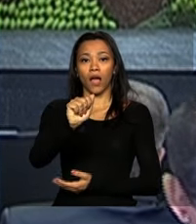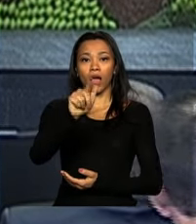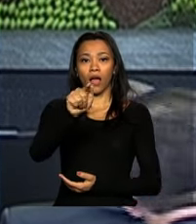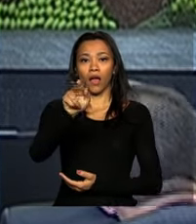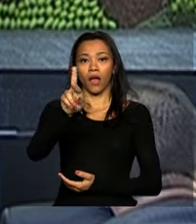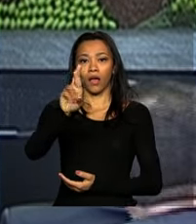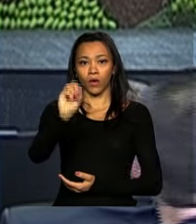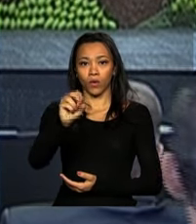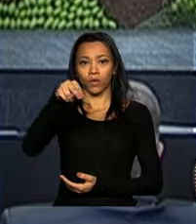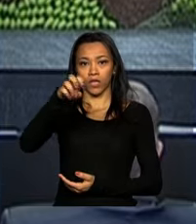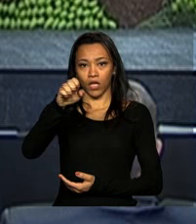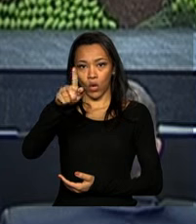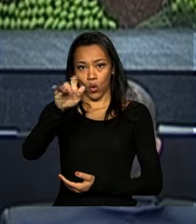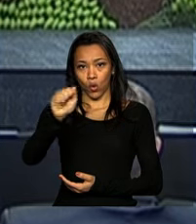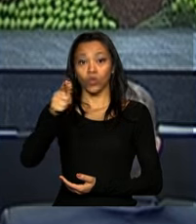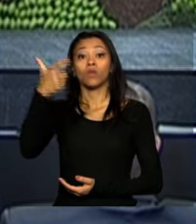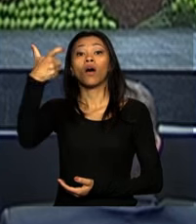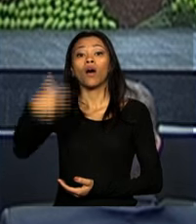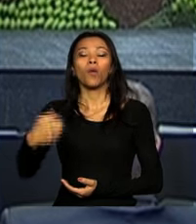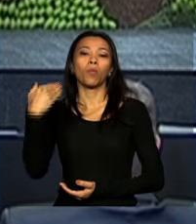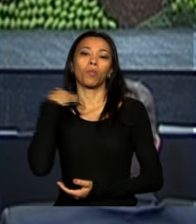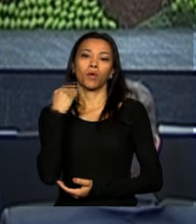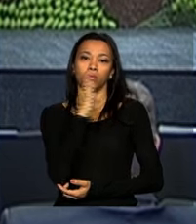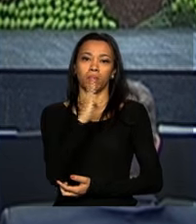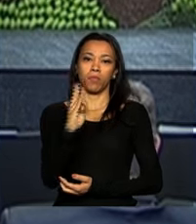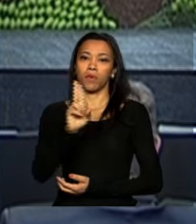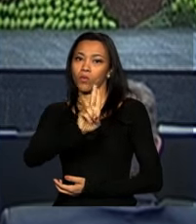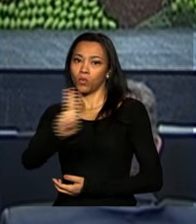empresas do Banco do Brasil, o senhor Osmar Dias.